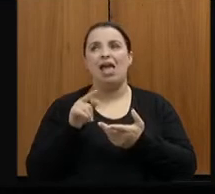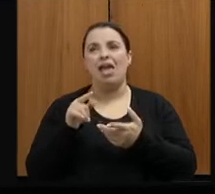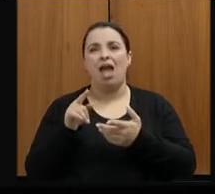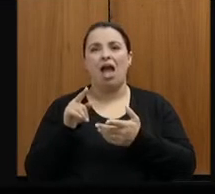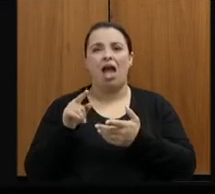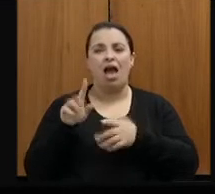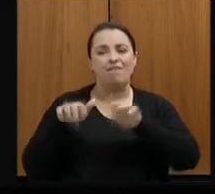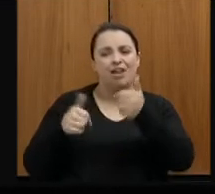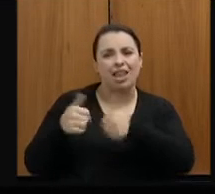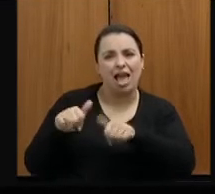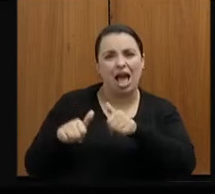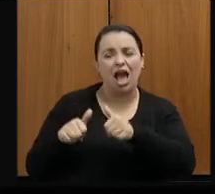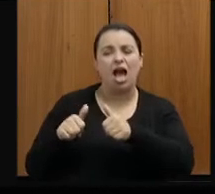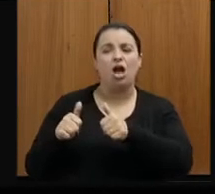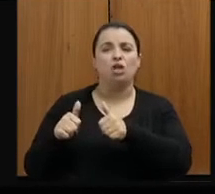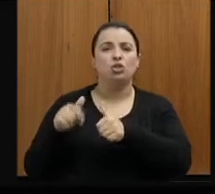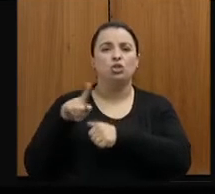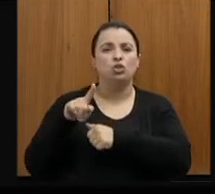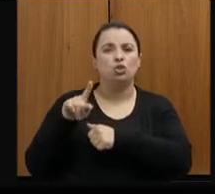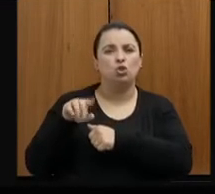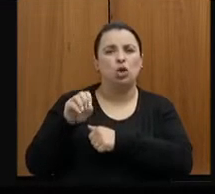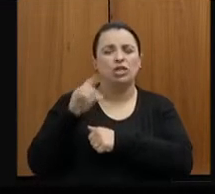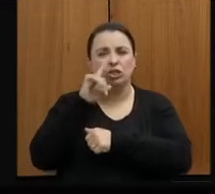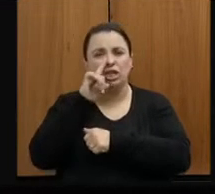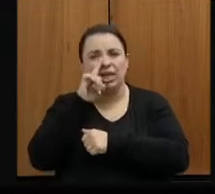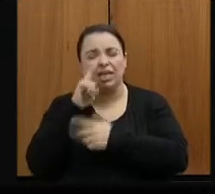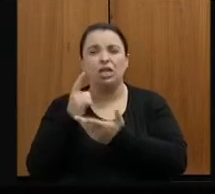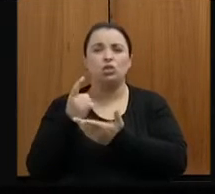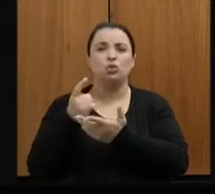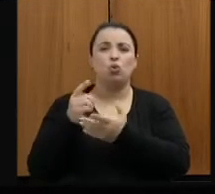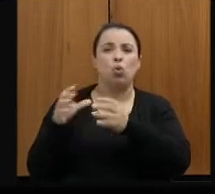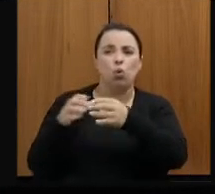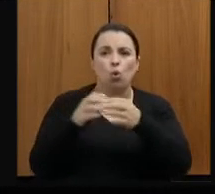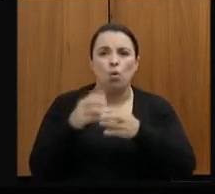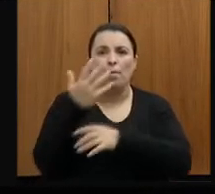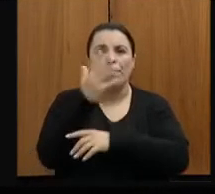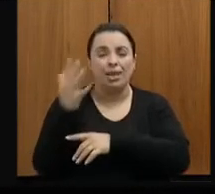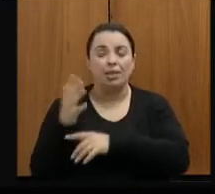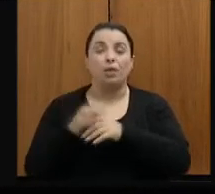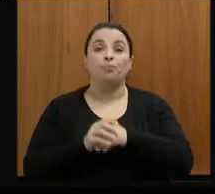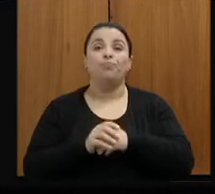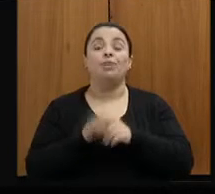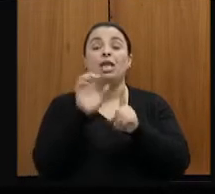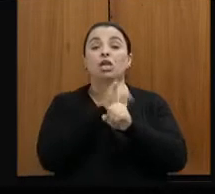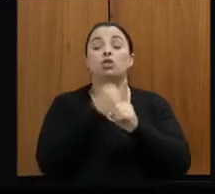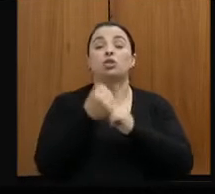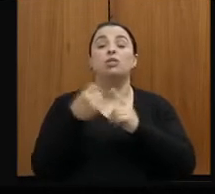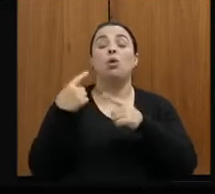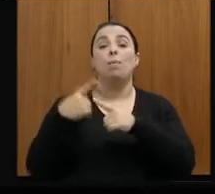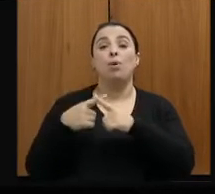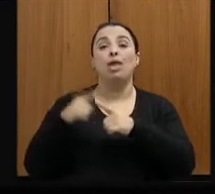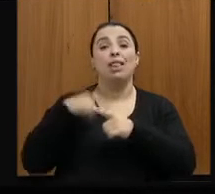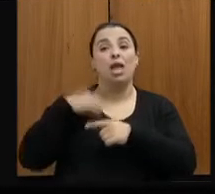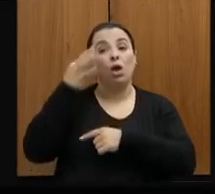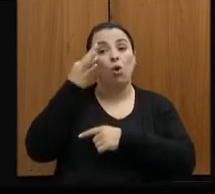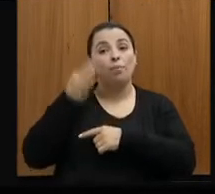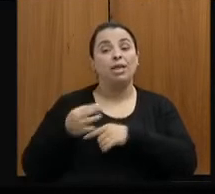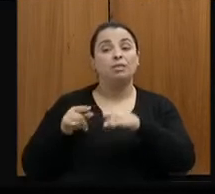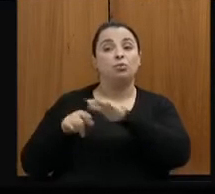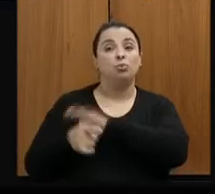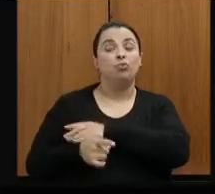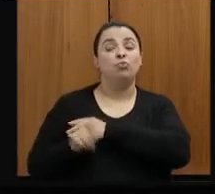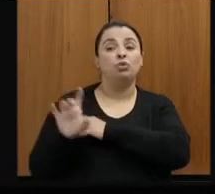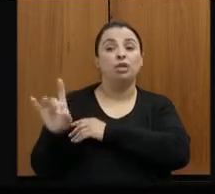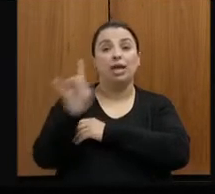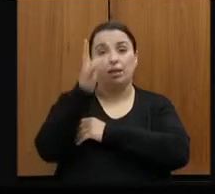de zonas de proteção e preservação ambiental, etc. E ele é social, porque ele envolve a compreensão profunda das pessoas que moram